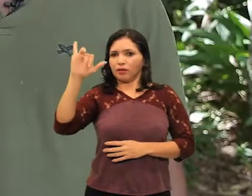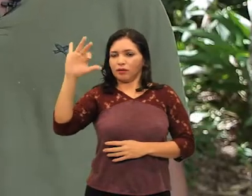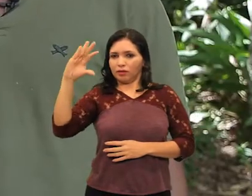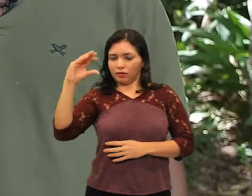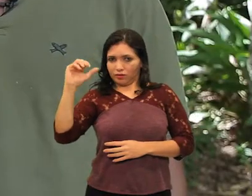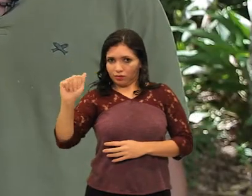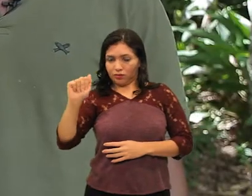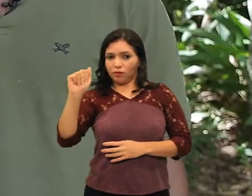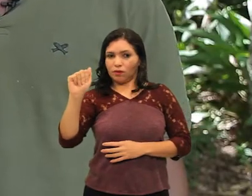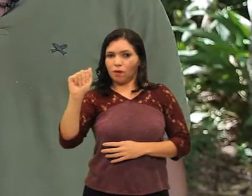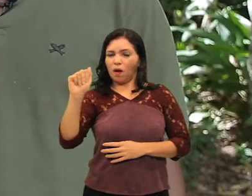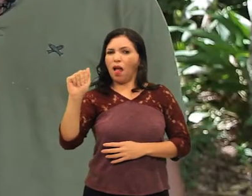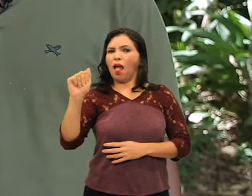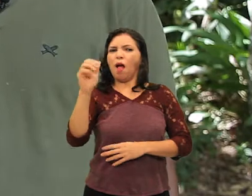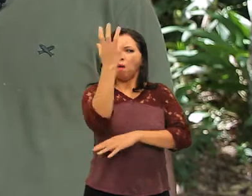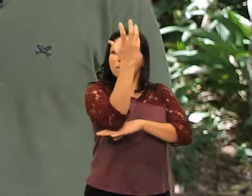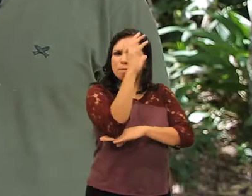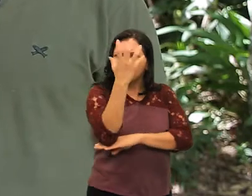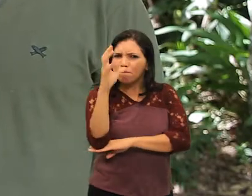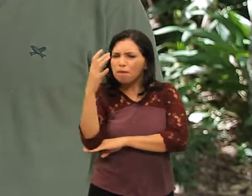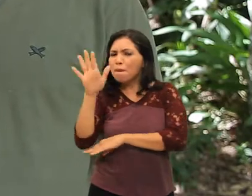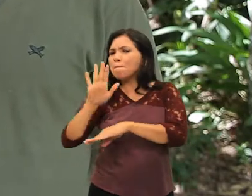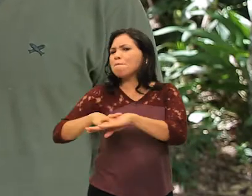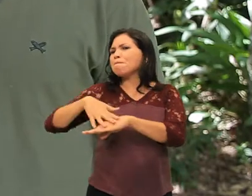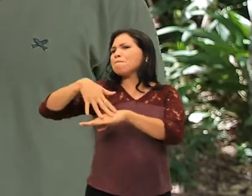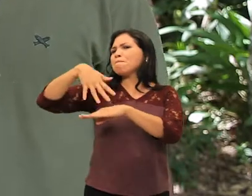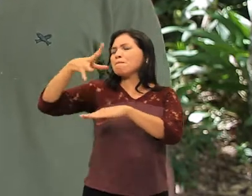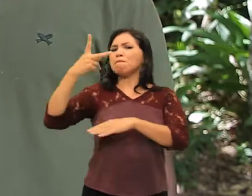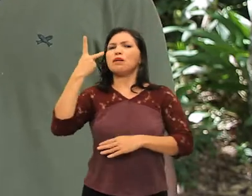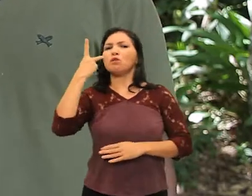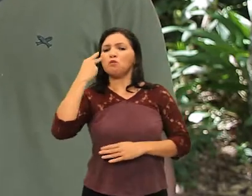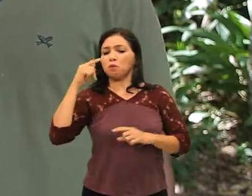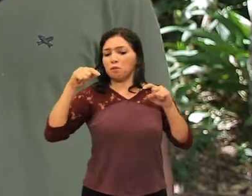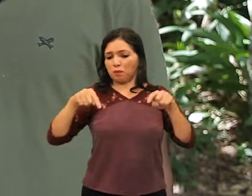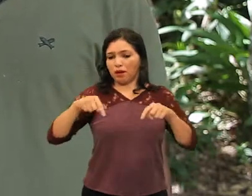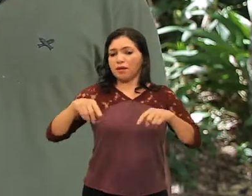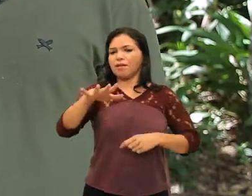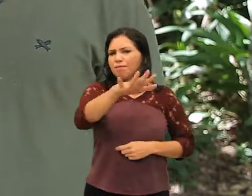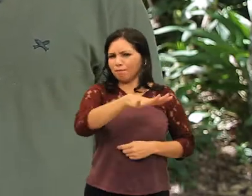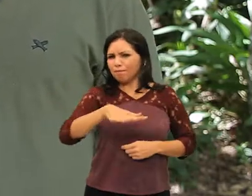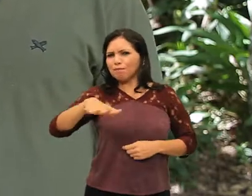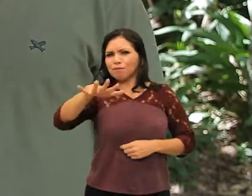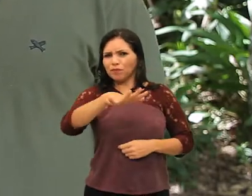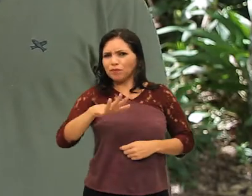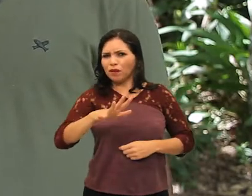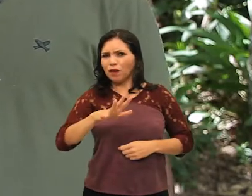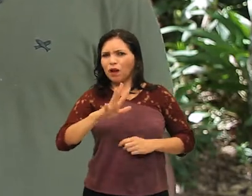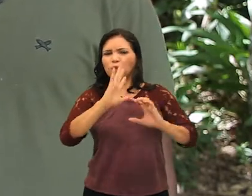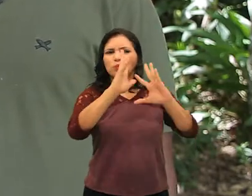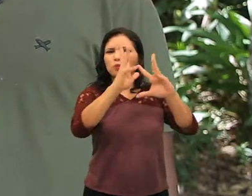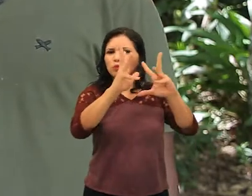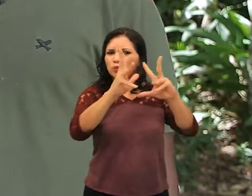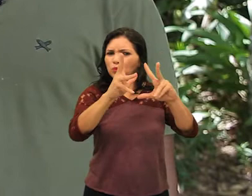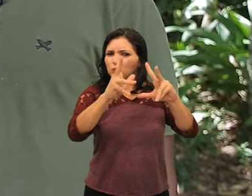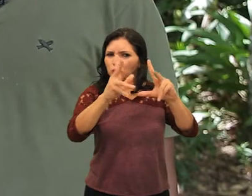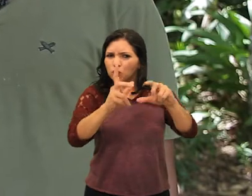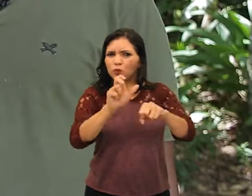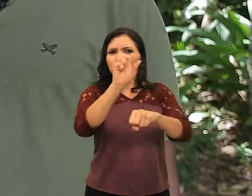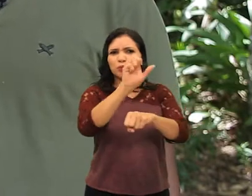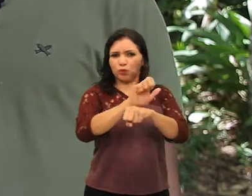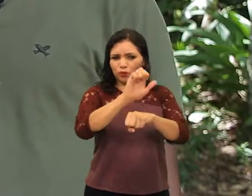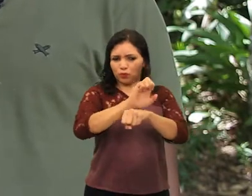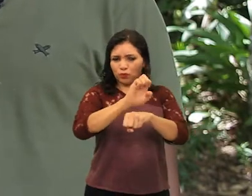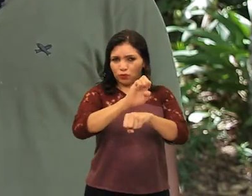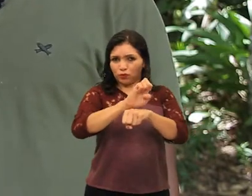Atlântica é o bioma mais comum aqui, né, na nossa região, e no estado de São Paulo inteiro, na verdade. E o desmatamento